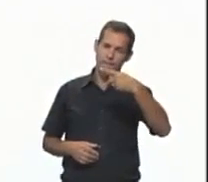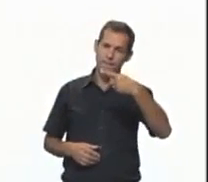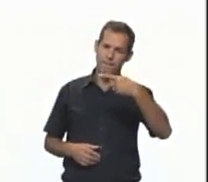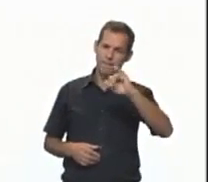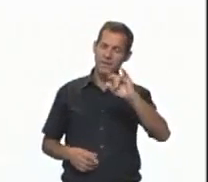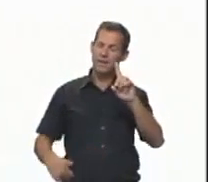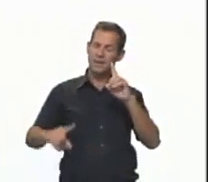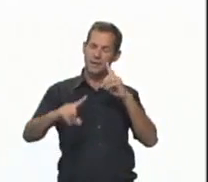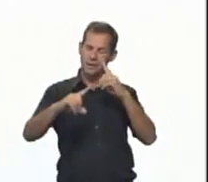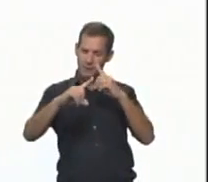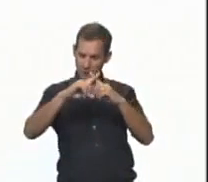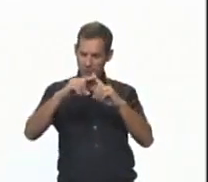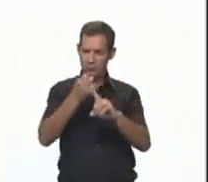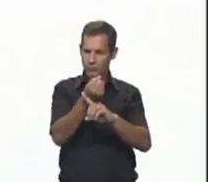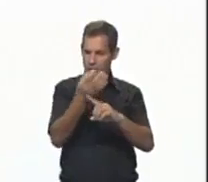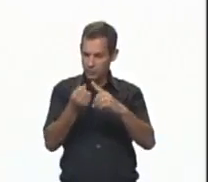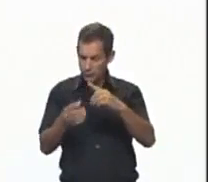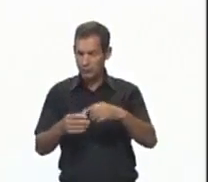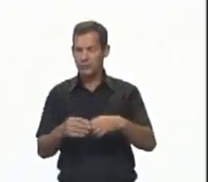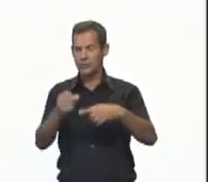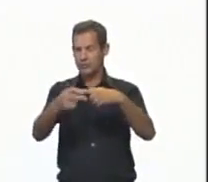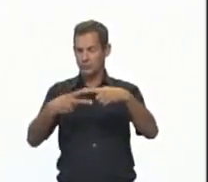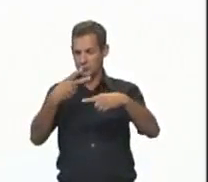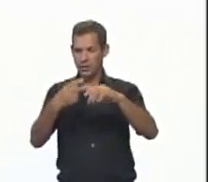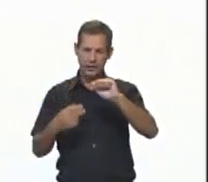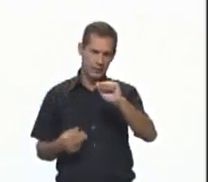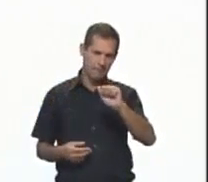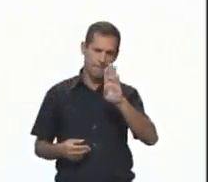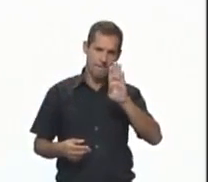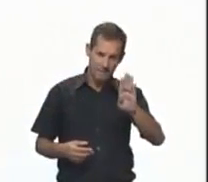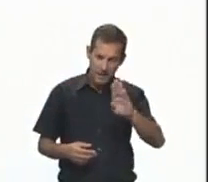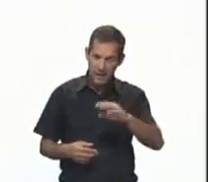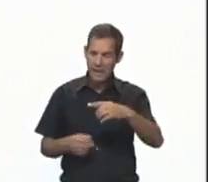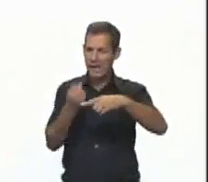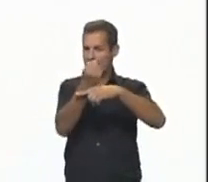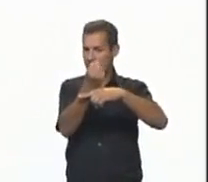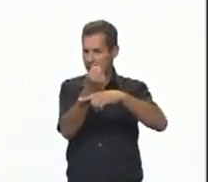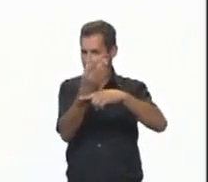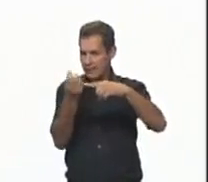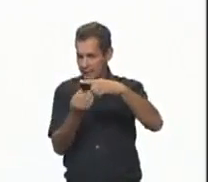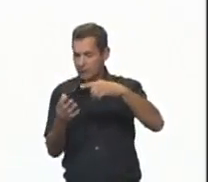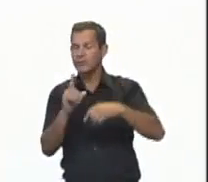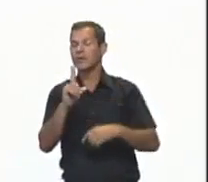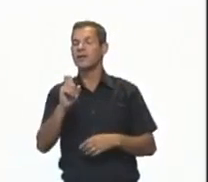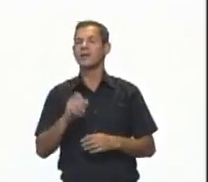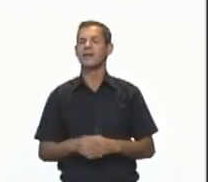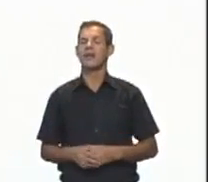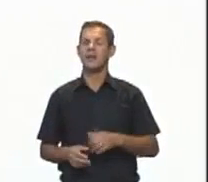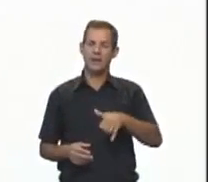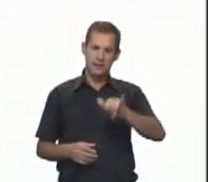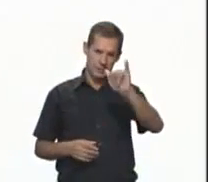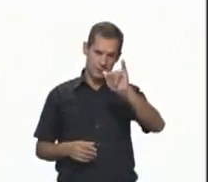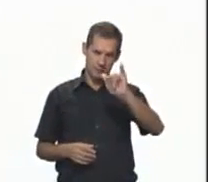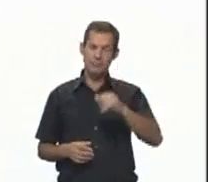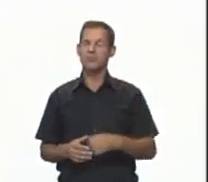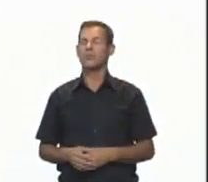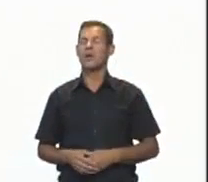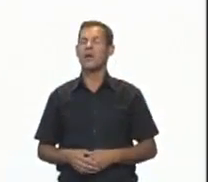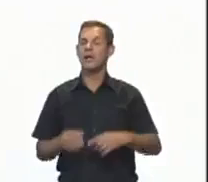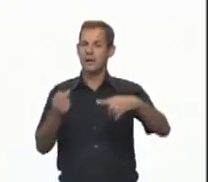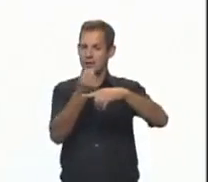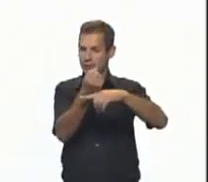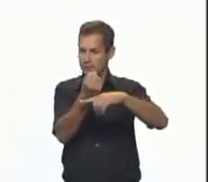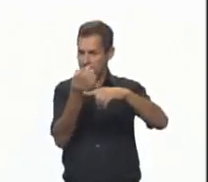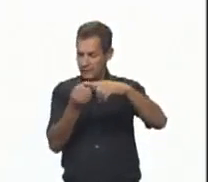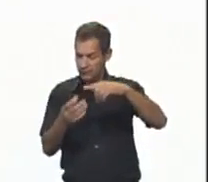a função ao quadrado de A a B. A função aqui, ela é y em função